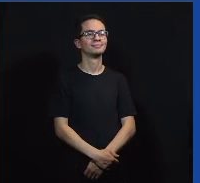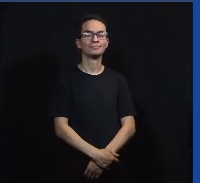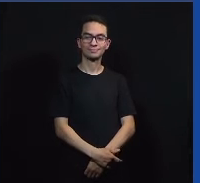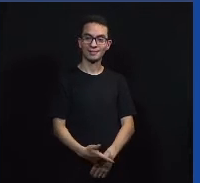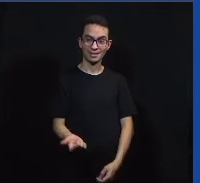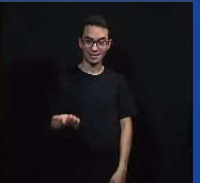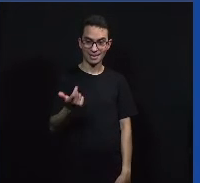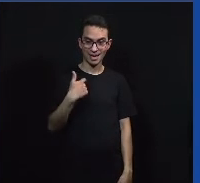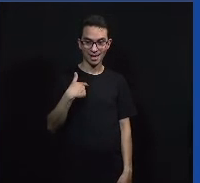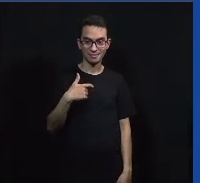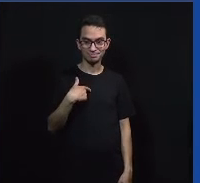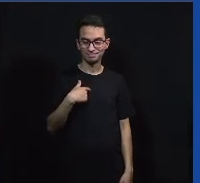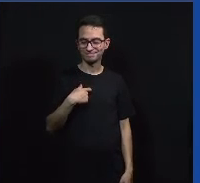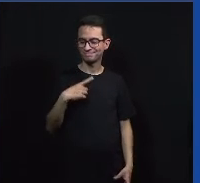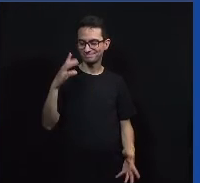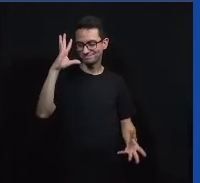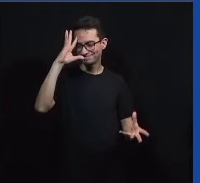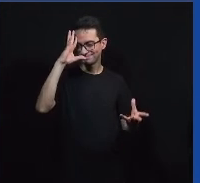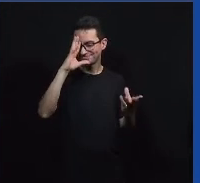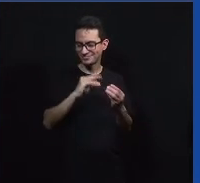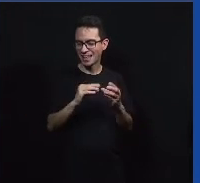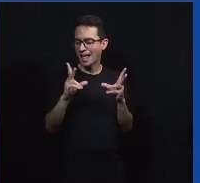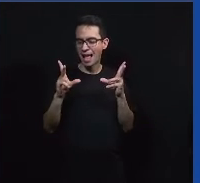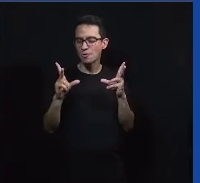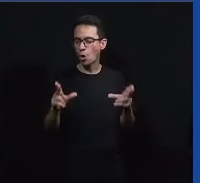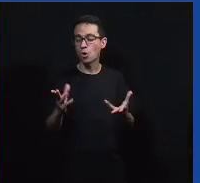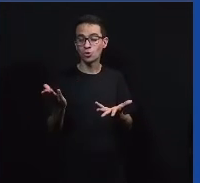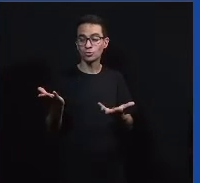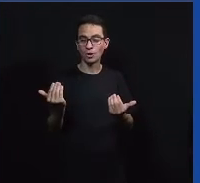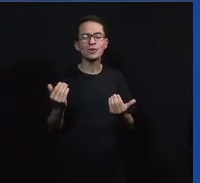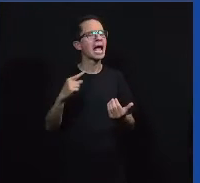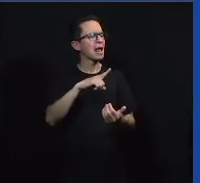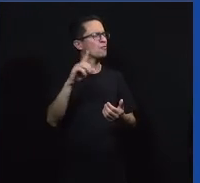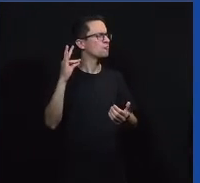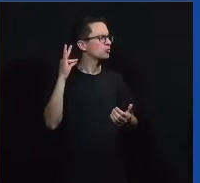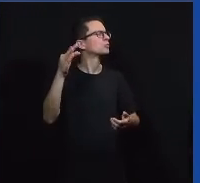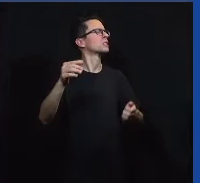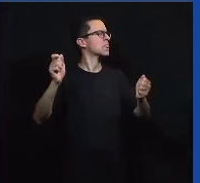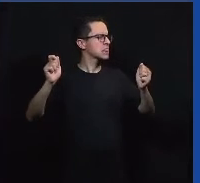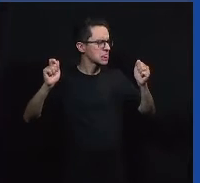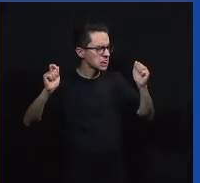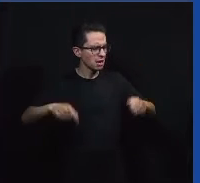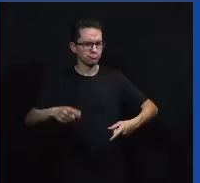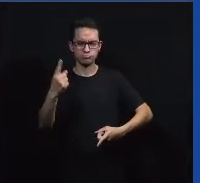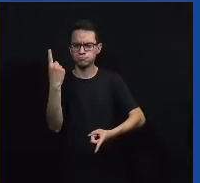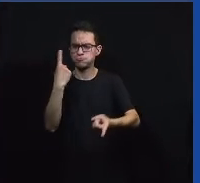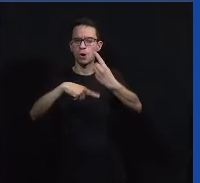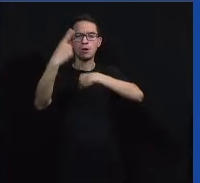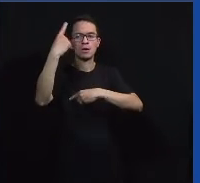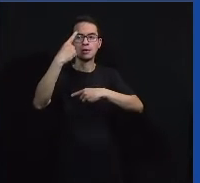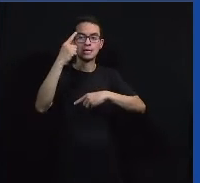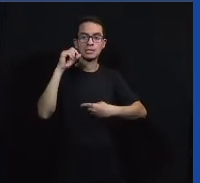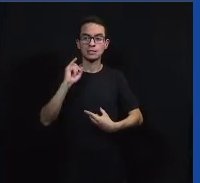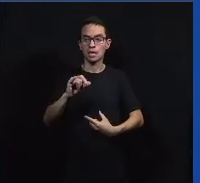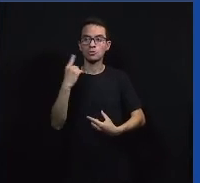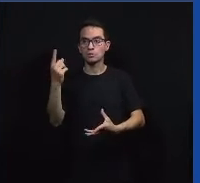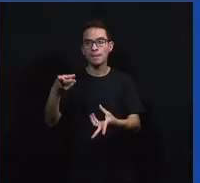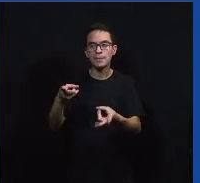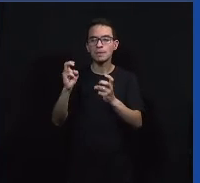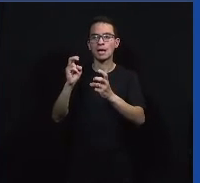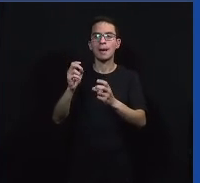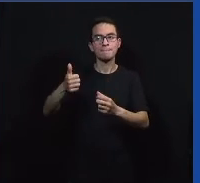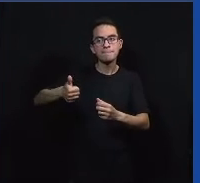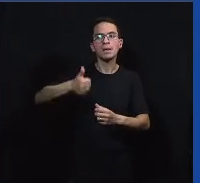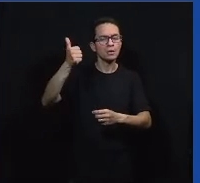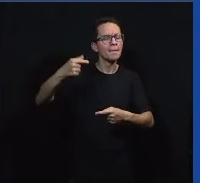Eu emendo nesse sentido, assim, também, que os jovens são a potência e que, se depender dos jovens, a gente vai ter uma política